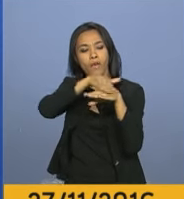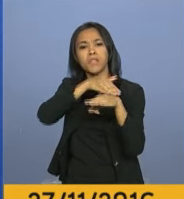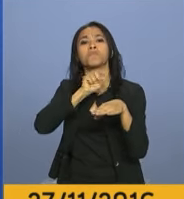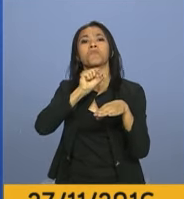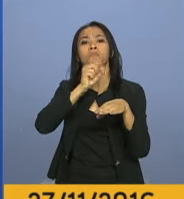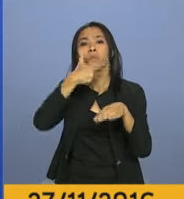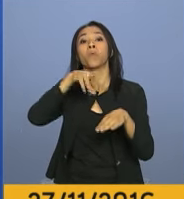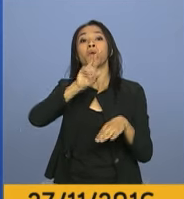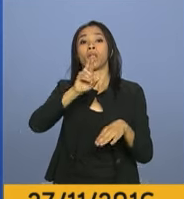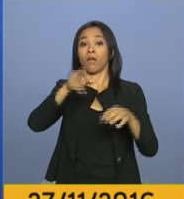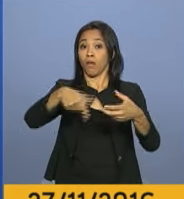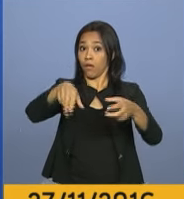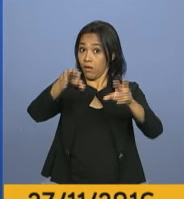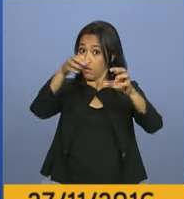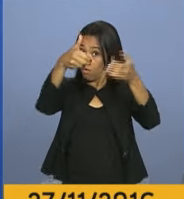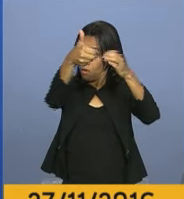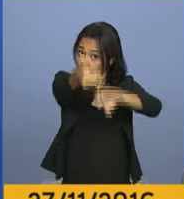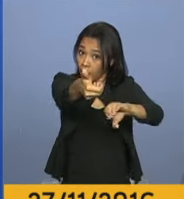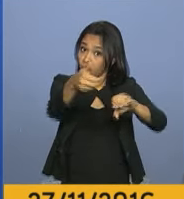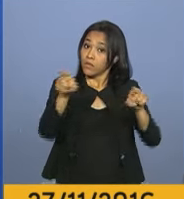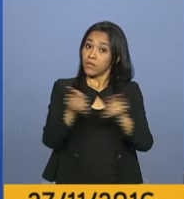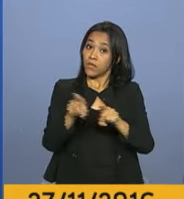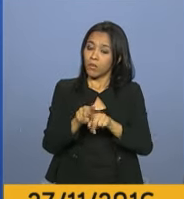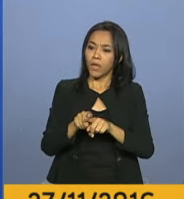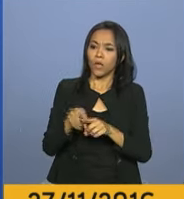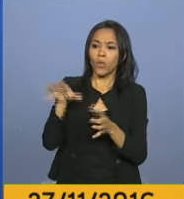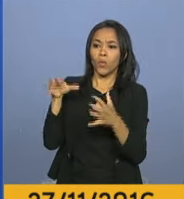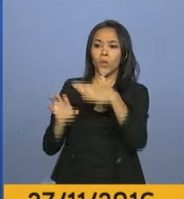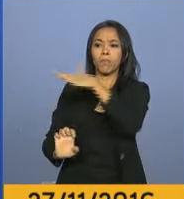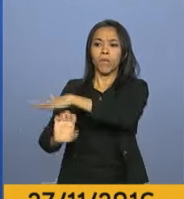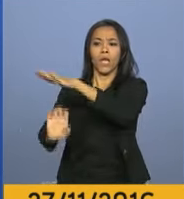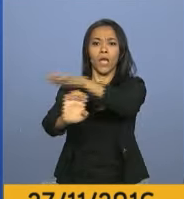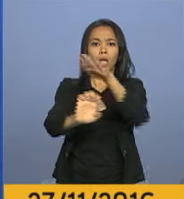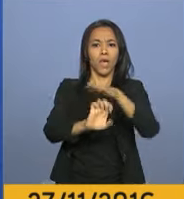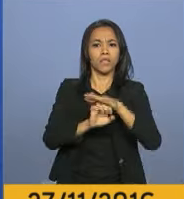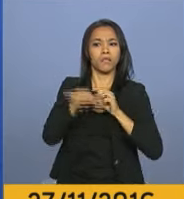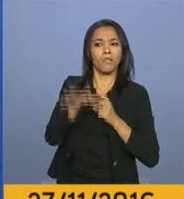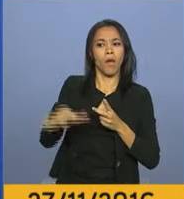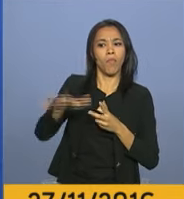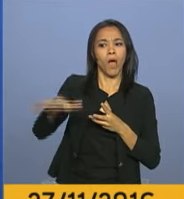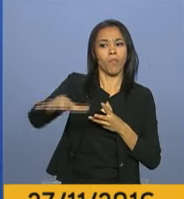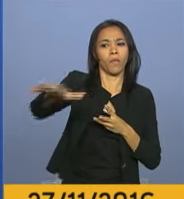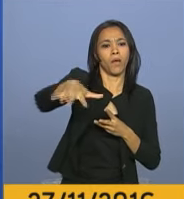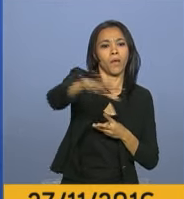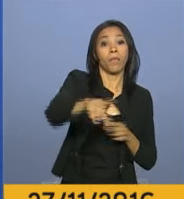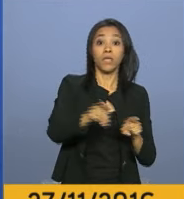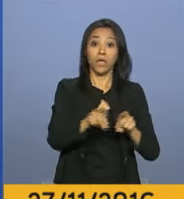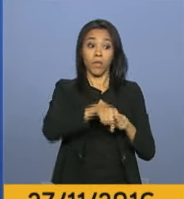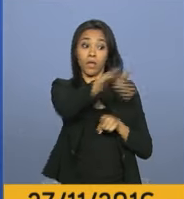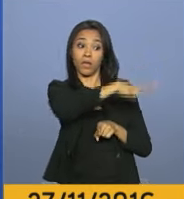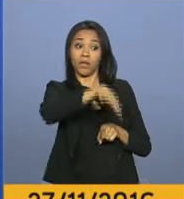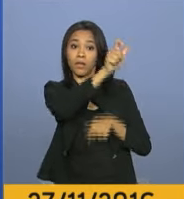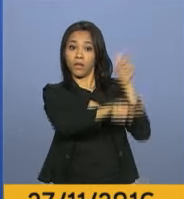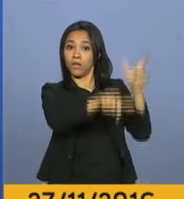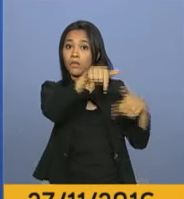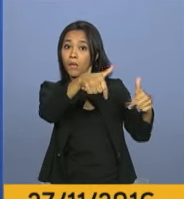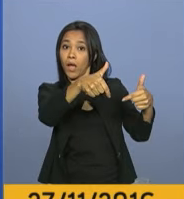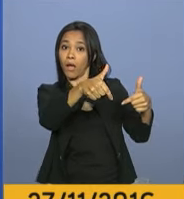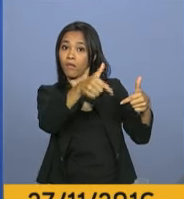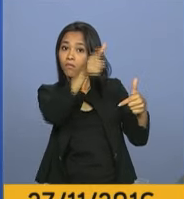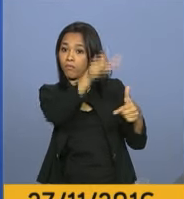que tem sido produtivo, mas diálogo com os setores empresariais e com os setores dos trabalhadores. Ainda